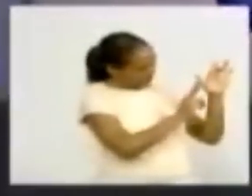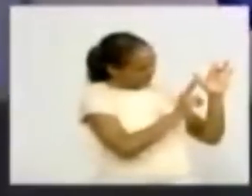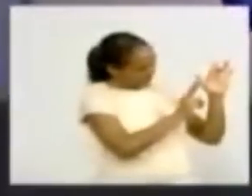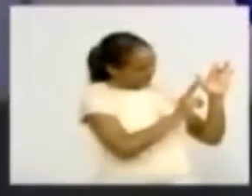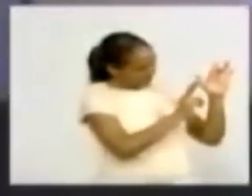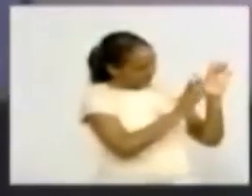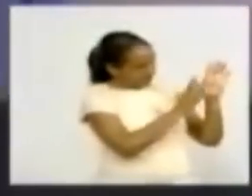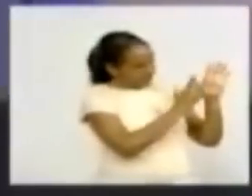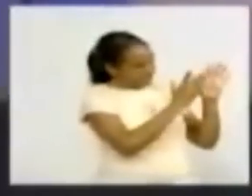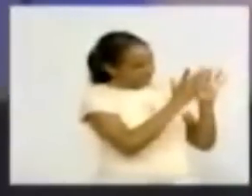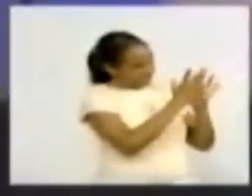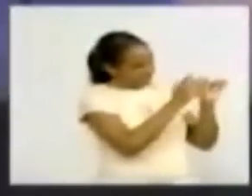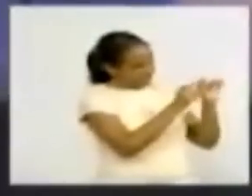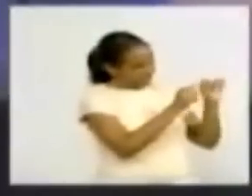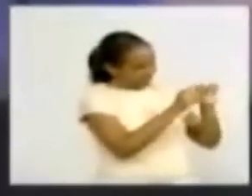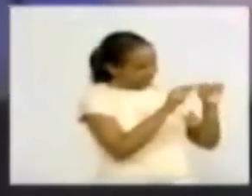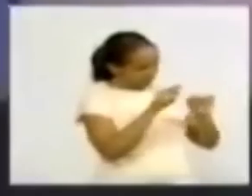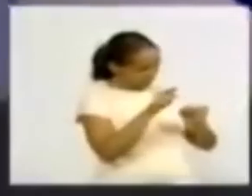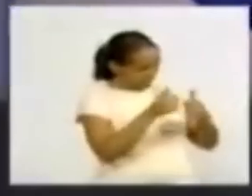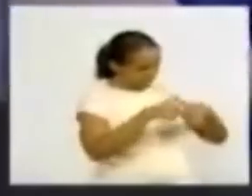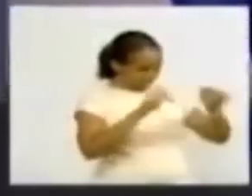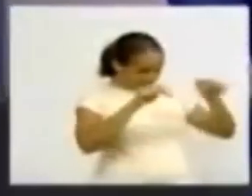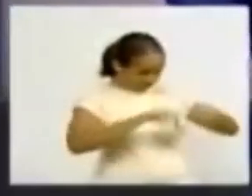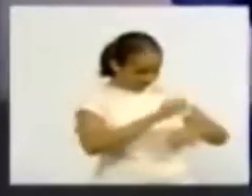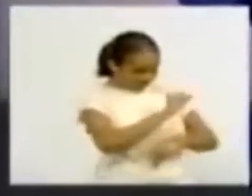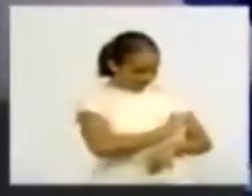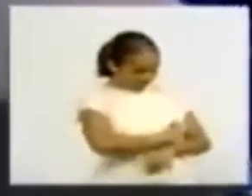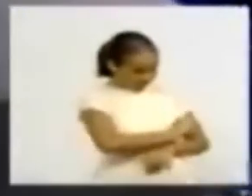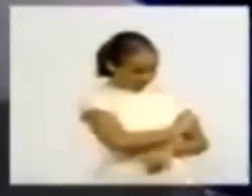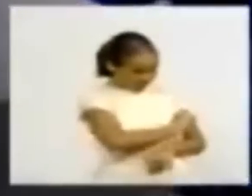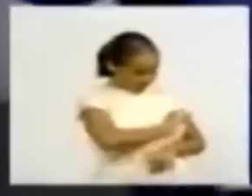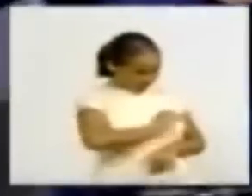É Ele que faz você ficar aqui nesse convento, nesse seminário.